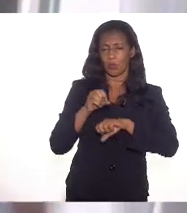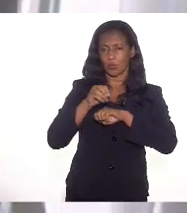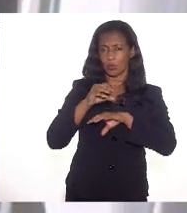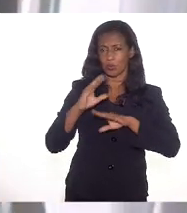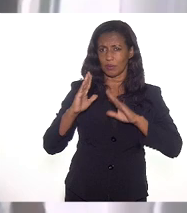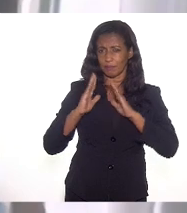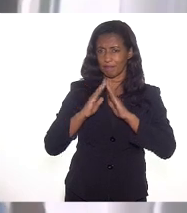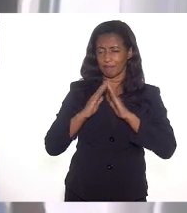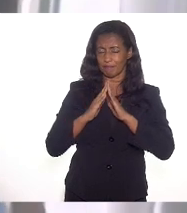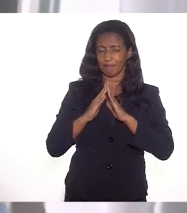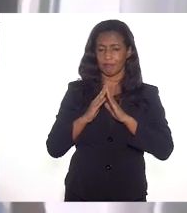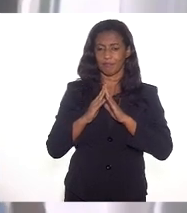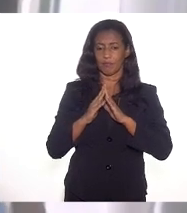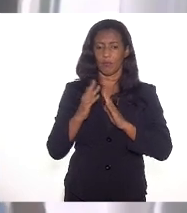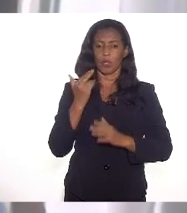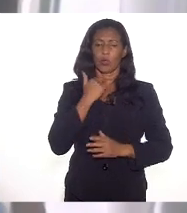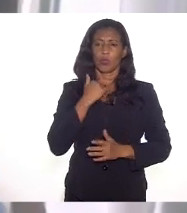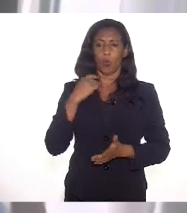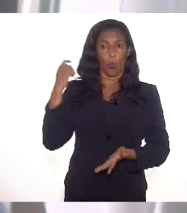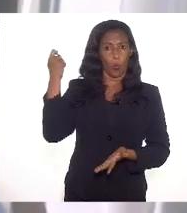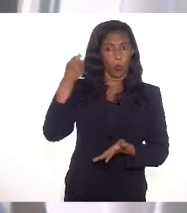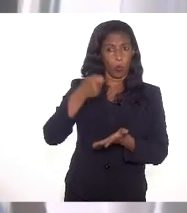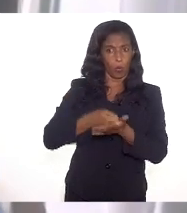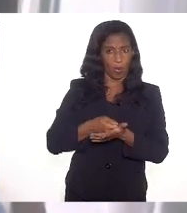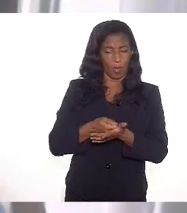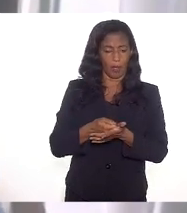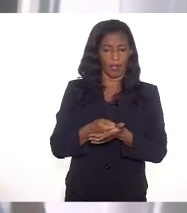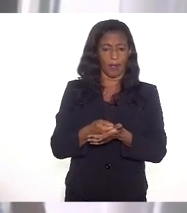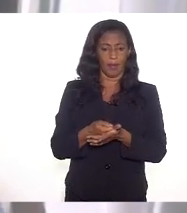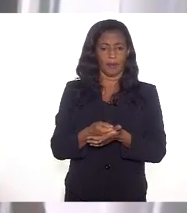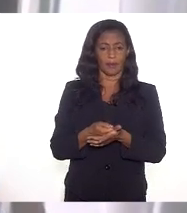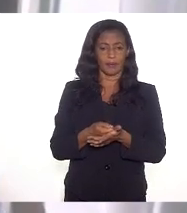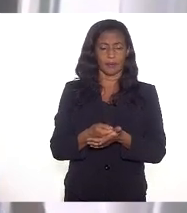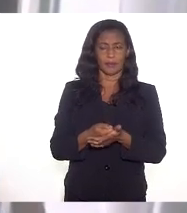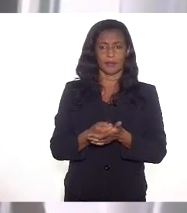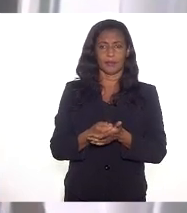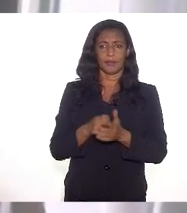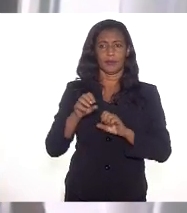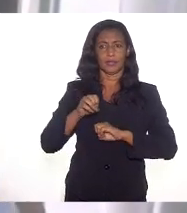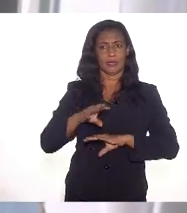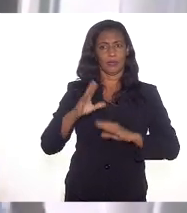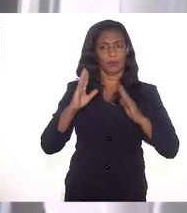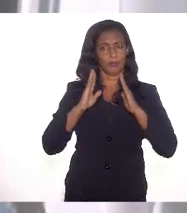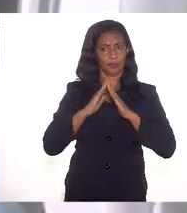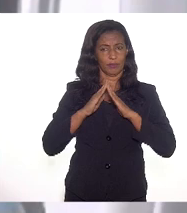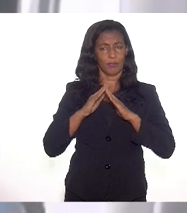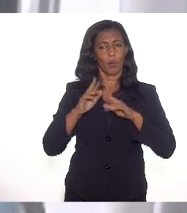brasileira, não se pode oficializar a educação domiciliar. Portanto,